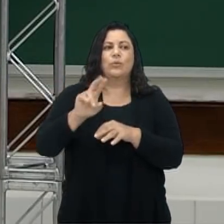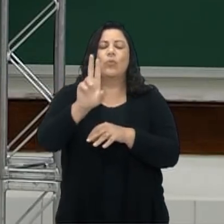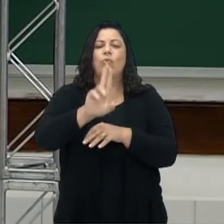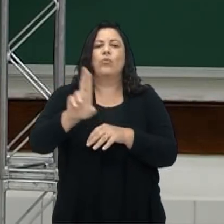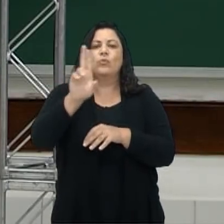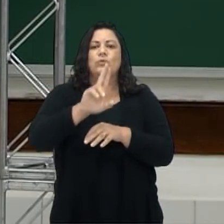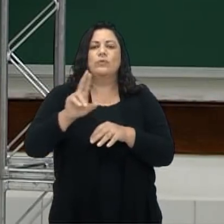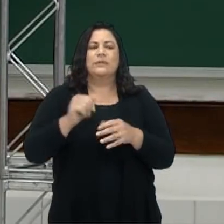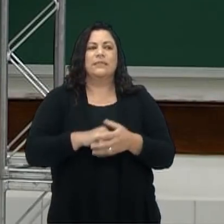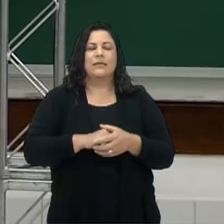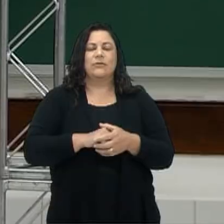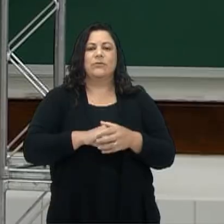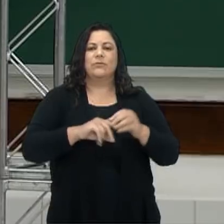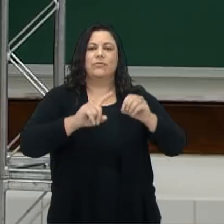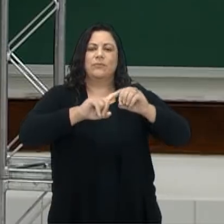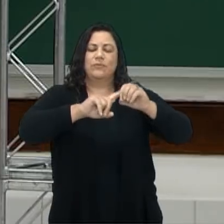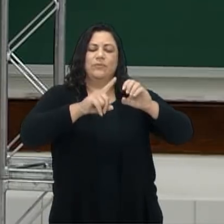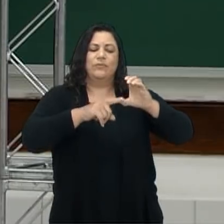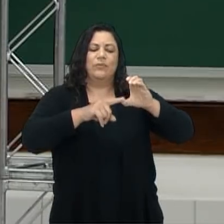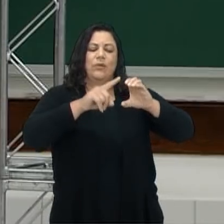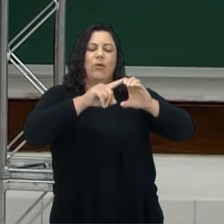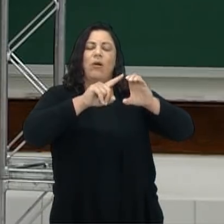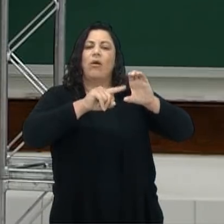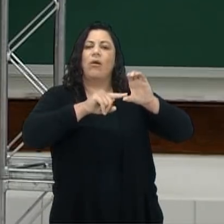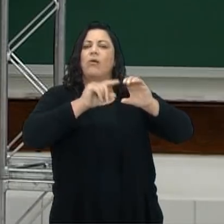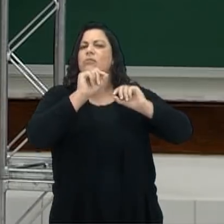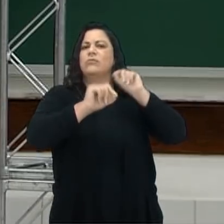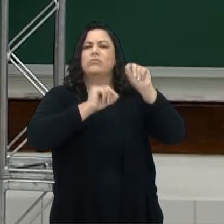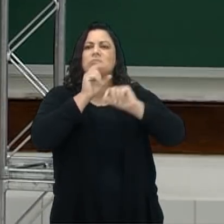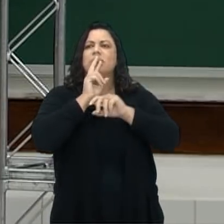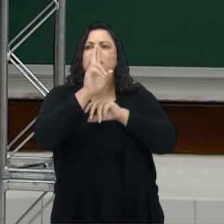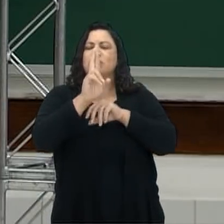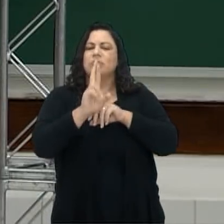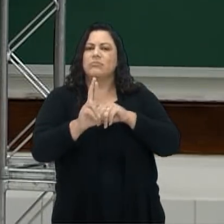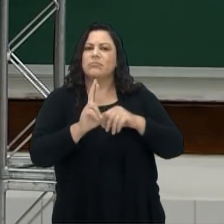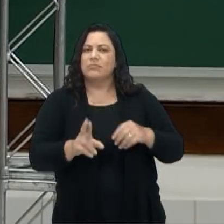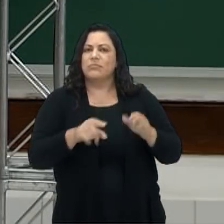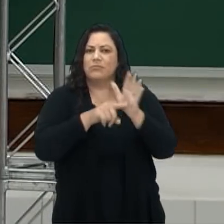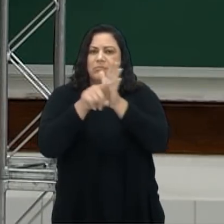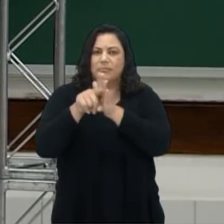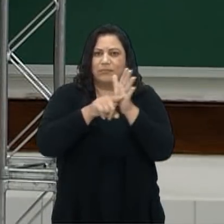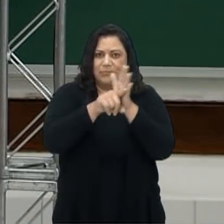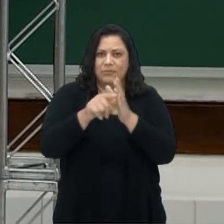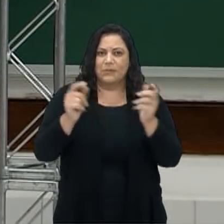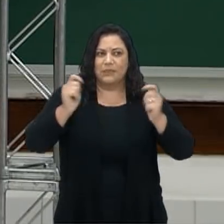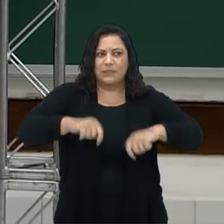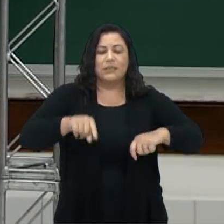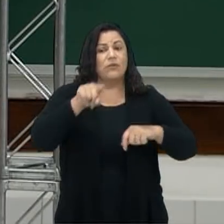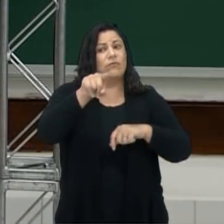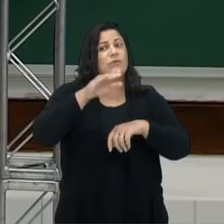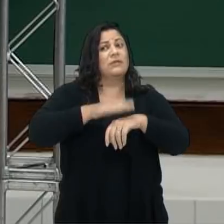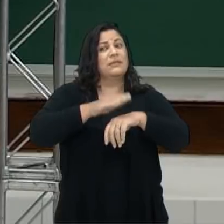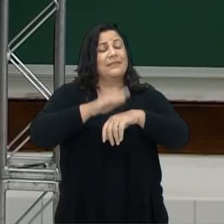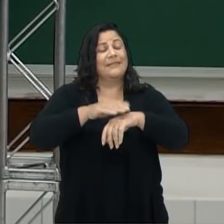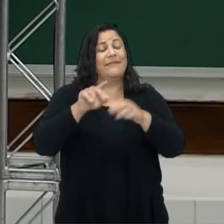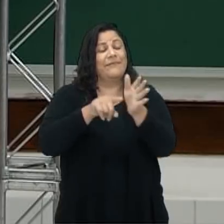o ângulo proporcional ao percentual de respostas na pesquisa, tá? Então, você faz a